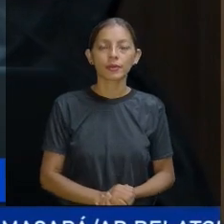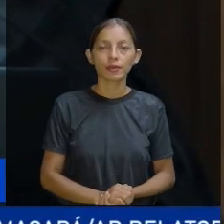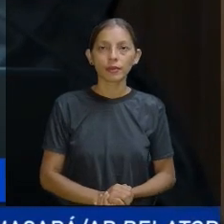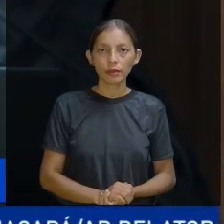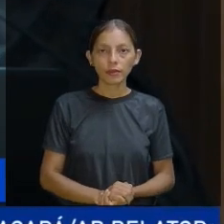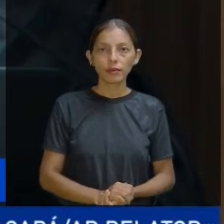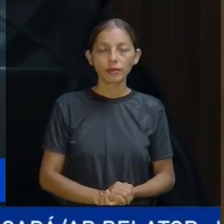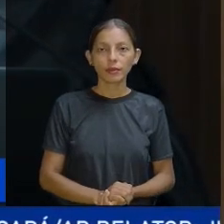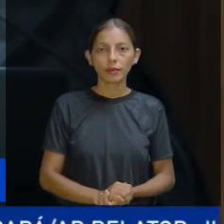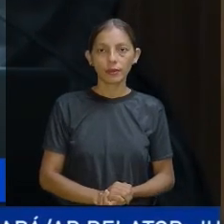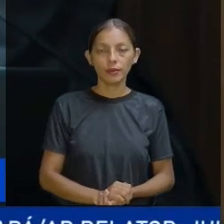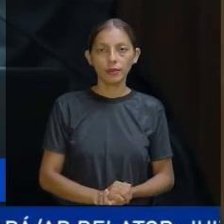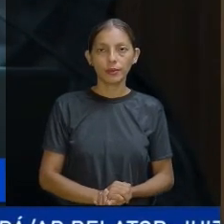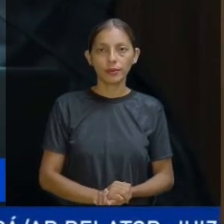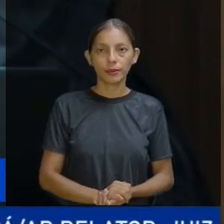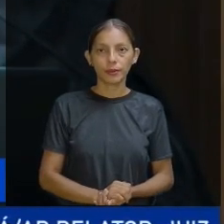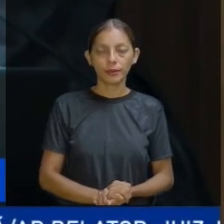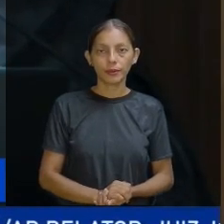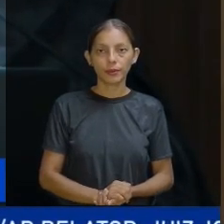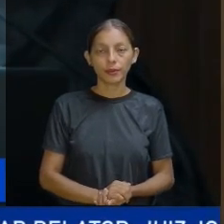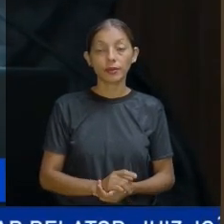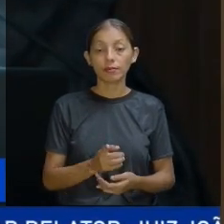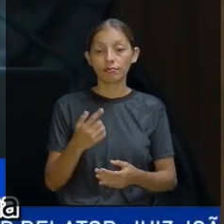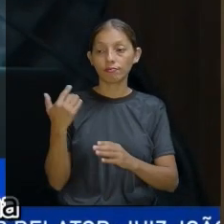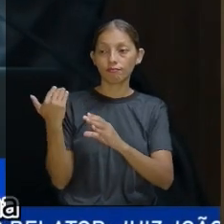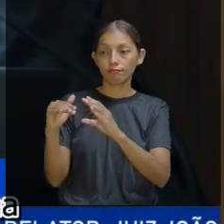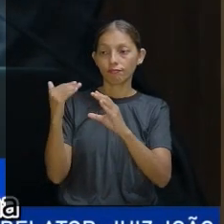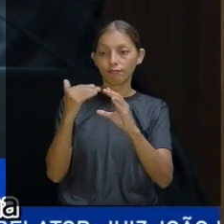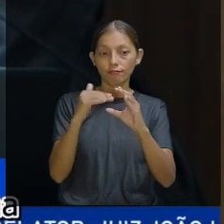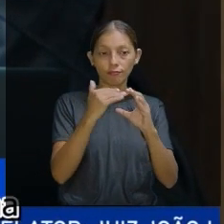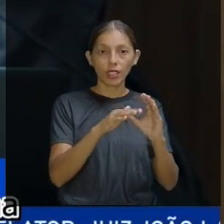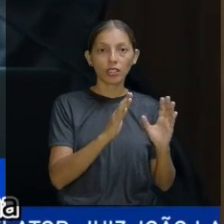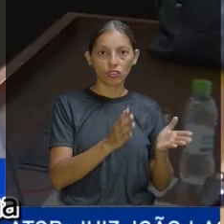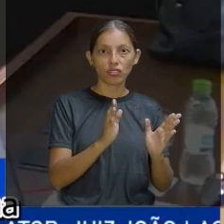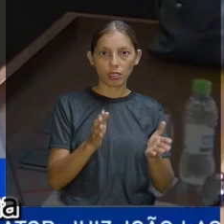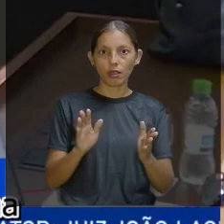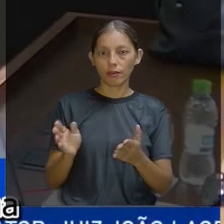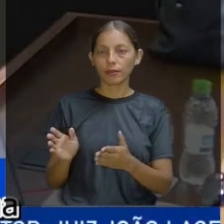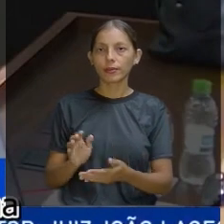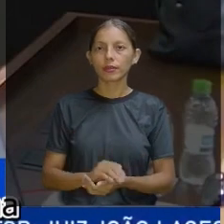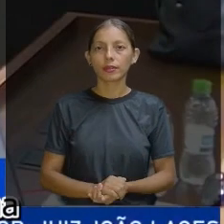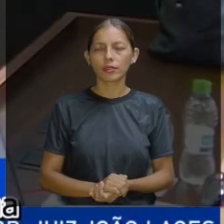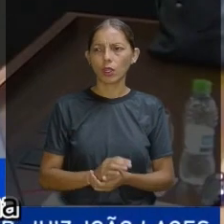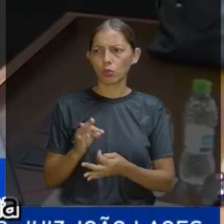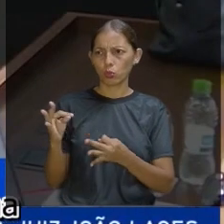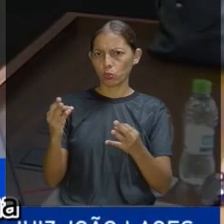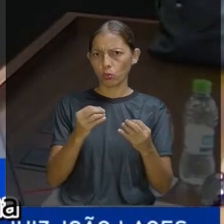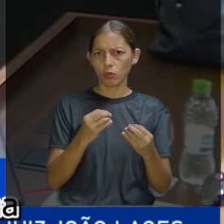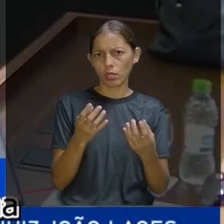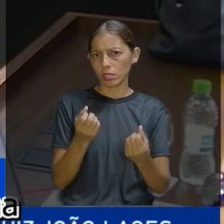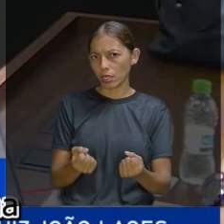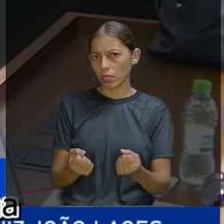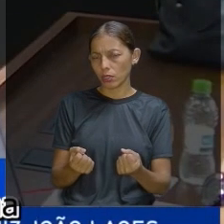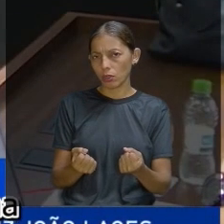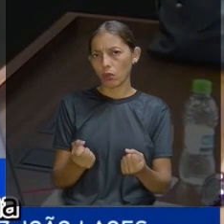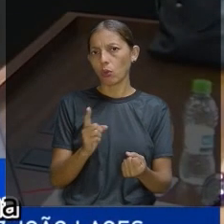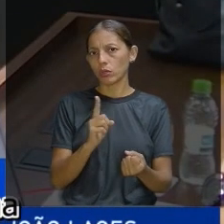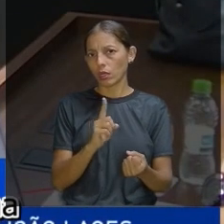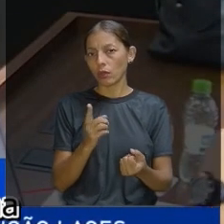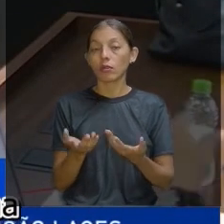que todos tenham tido acesso a ele. Vamos indagar se todos aprovam ou há